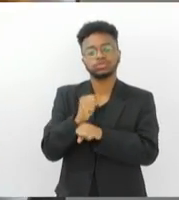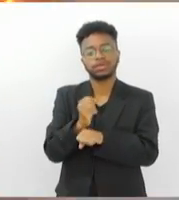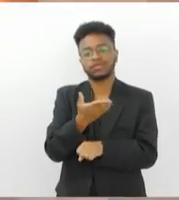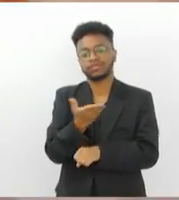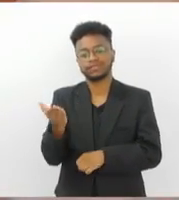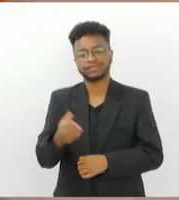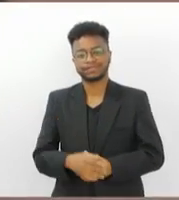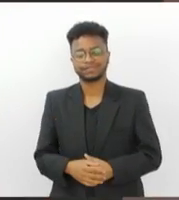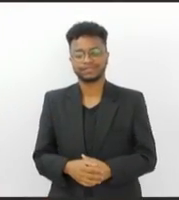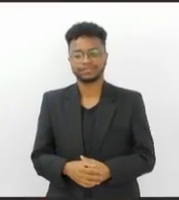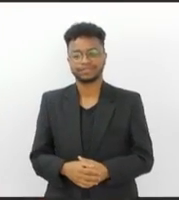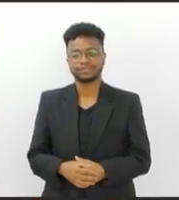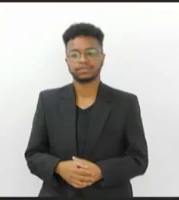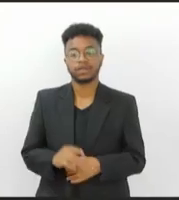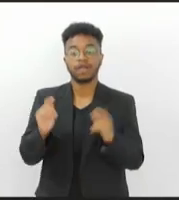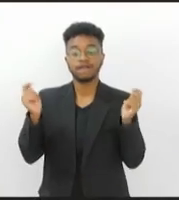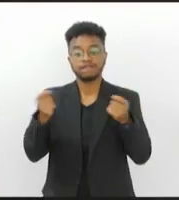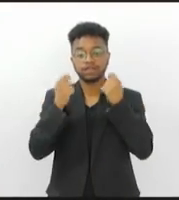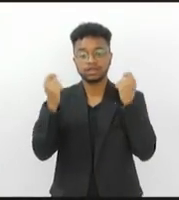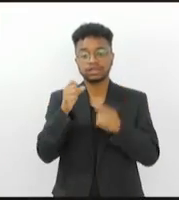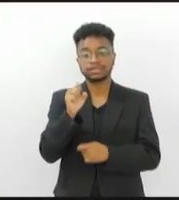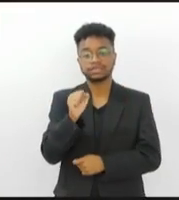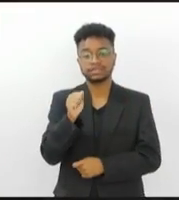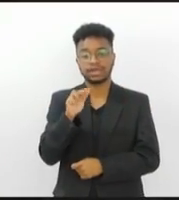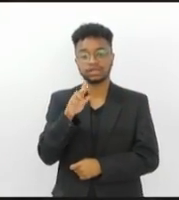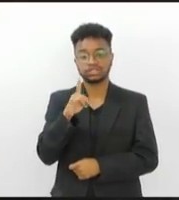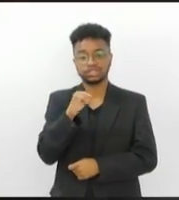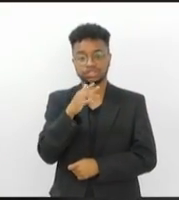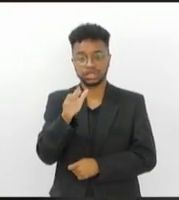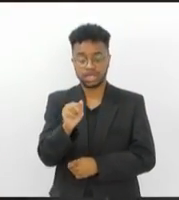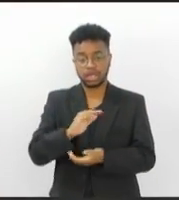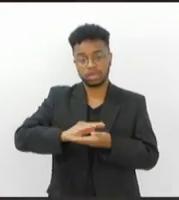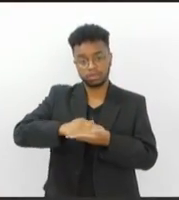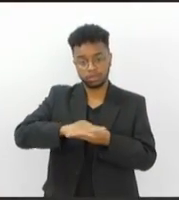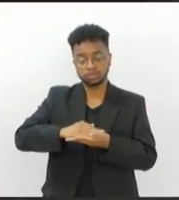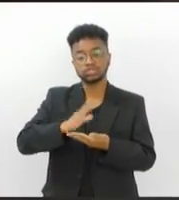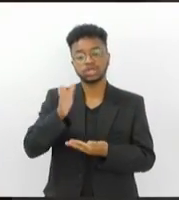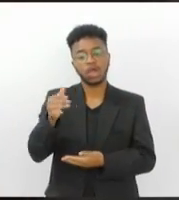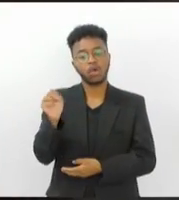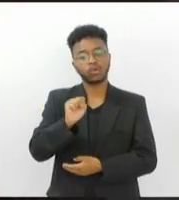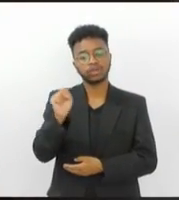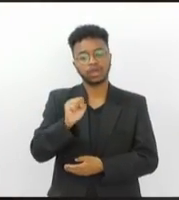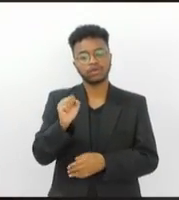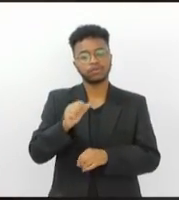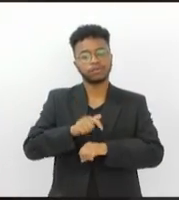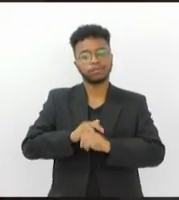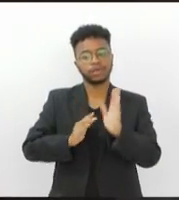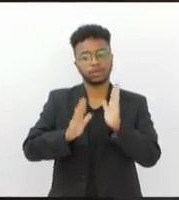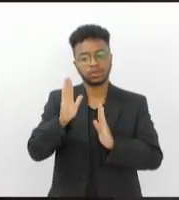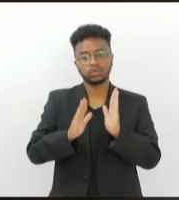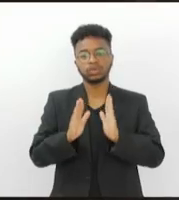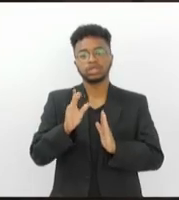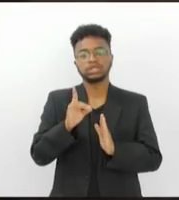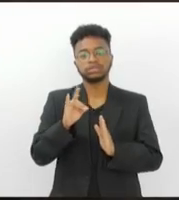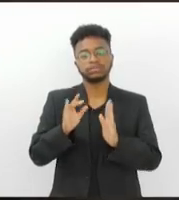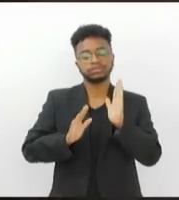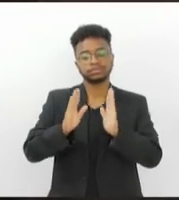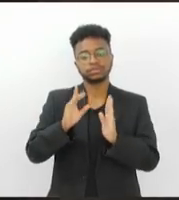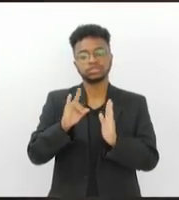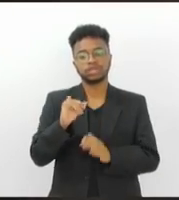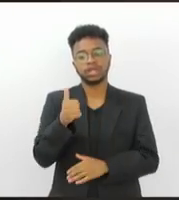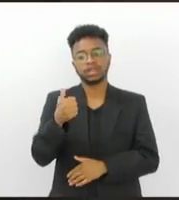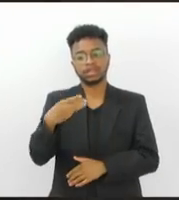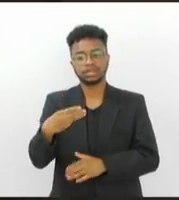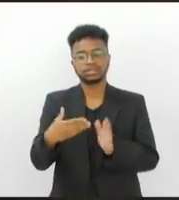vocês o Festival da sardinha e frutos do mar em Búzios está chegando à oitava edição entre os dias 13 e 15 no campo da